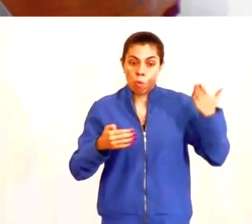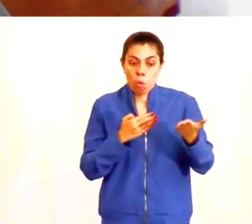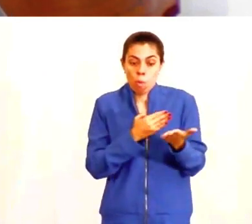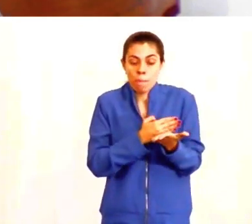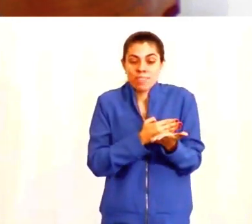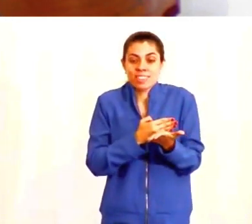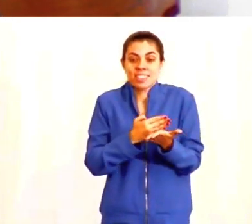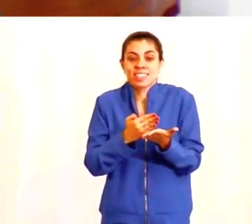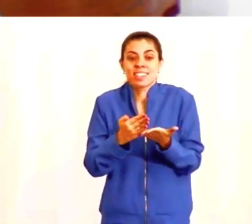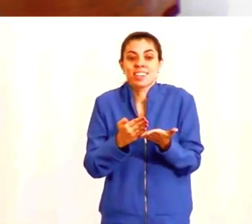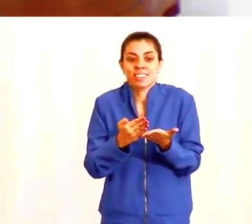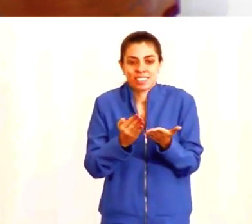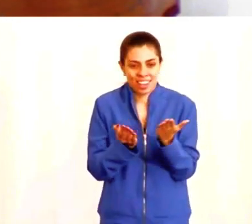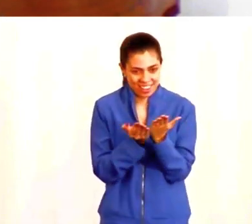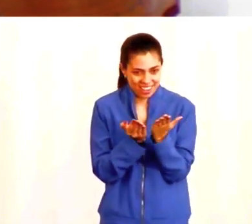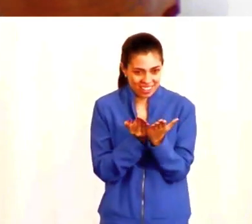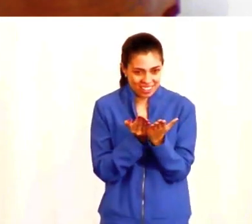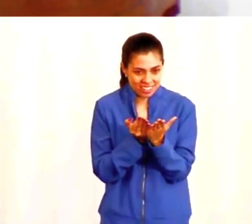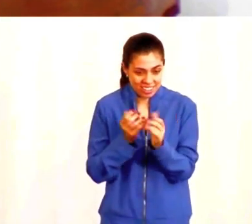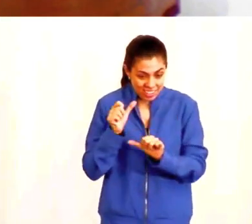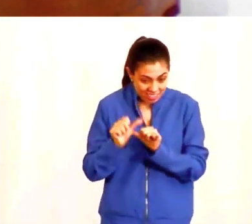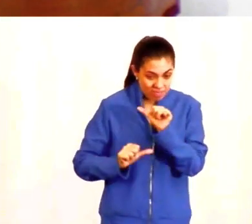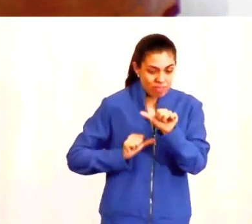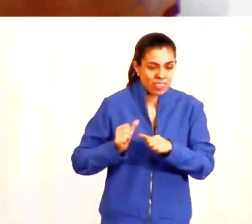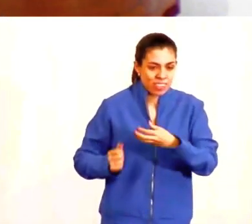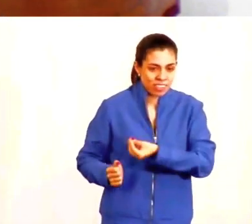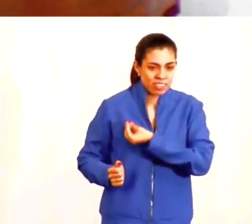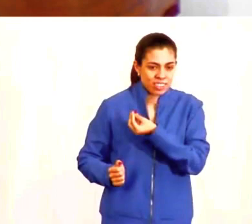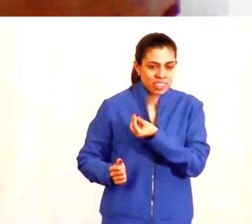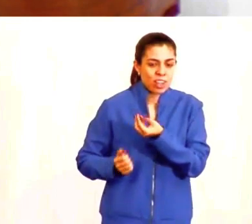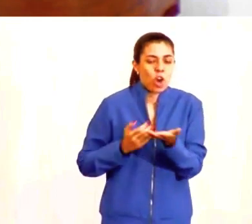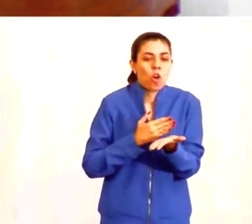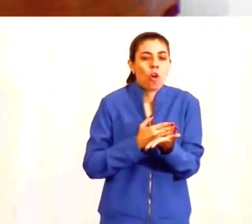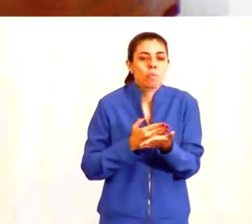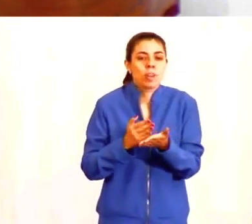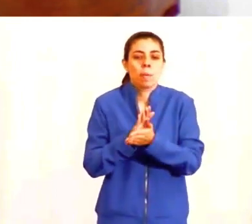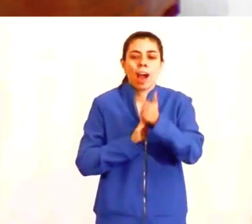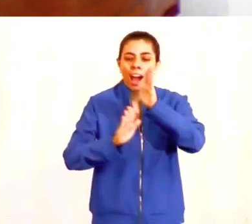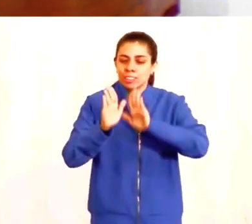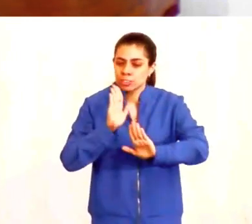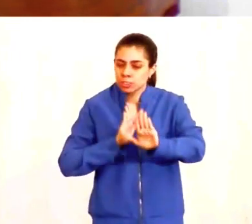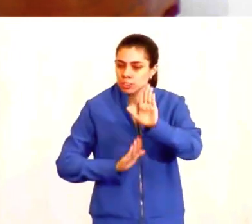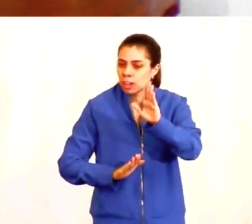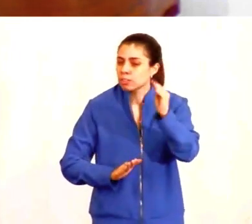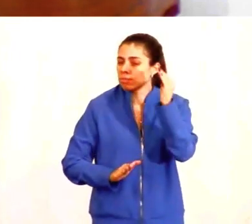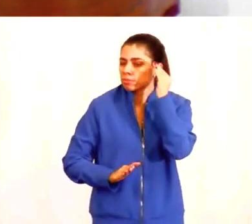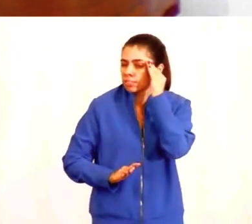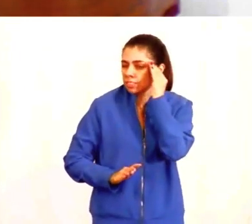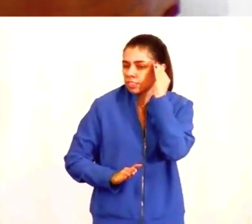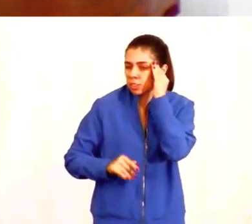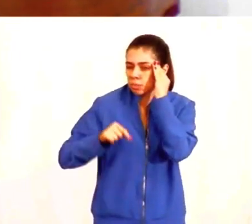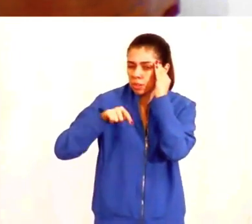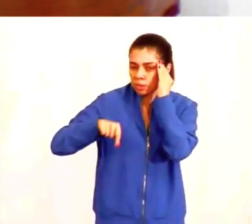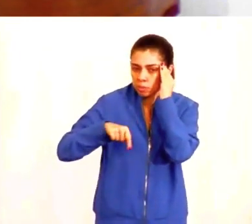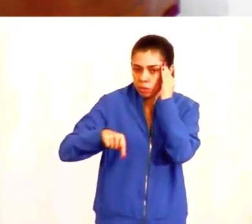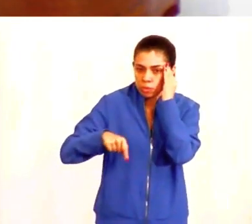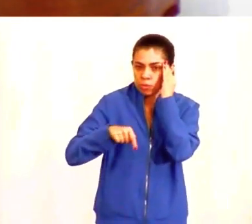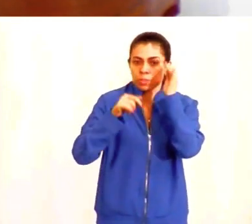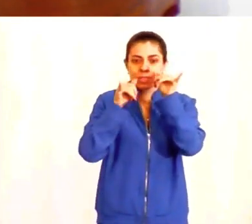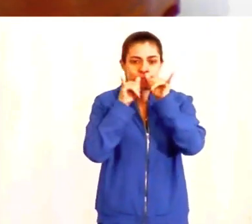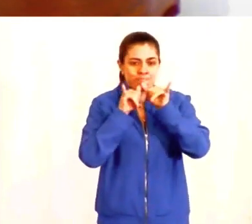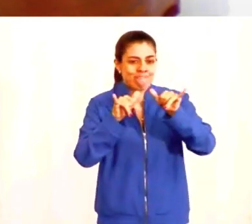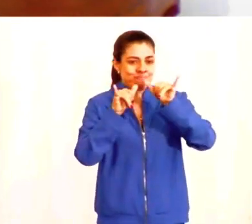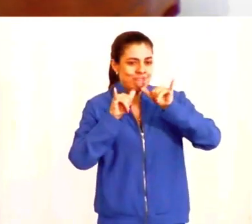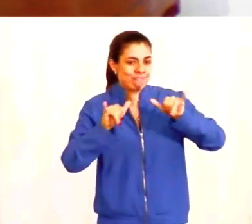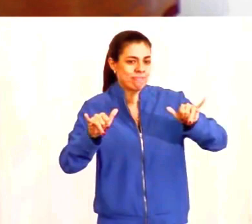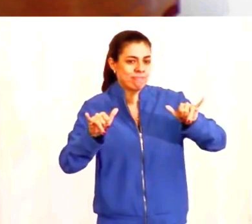como cristãos. Uma adoração consciente e um testemunho eloquente fazem